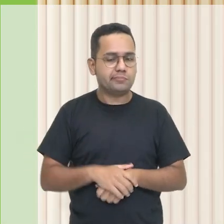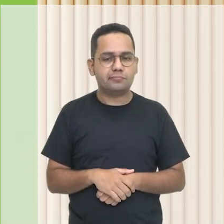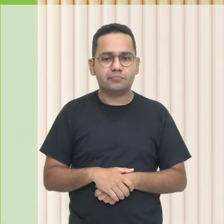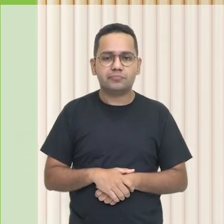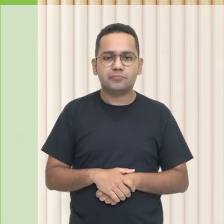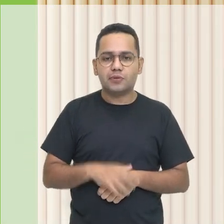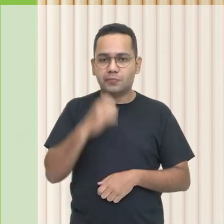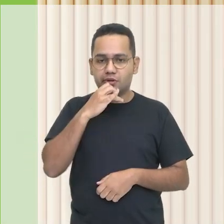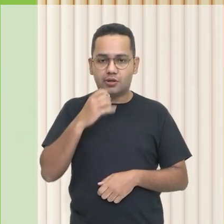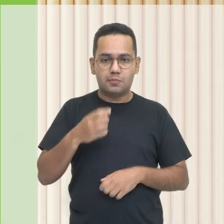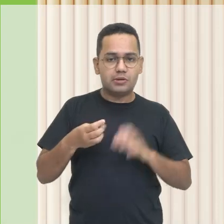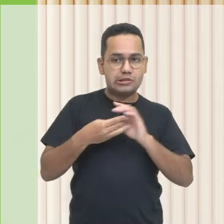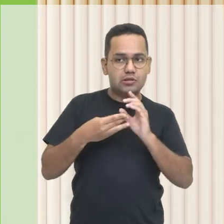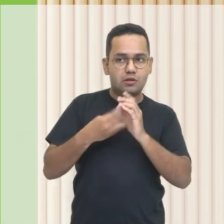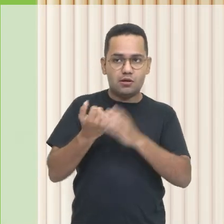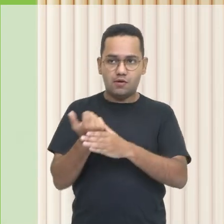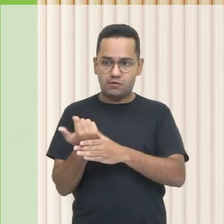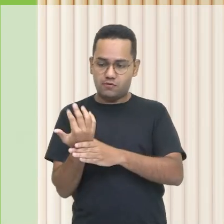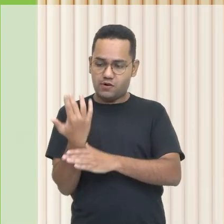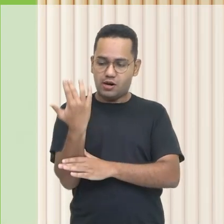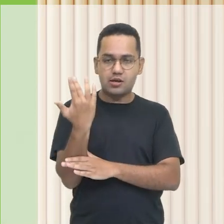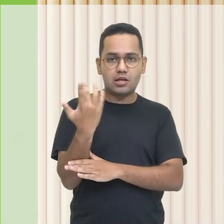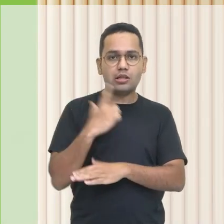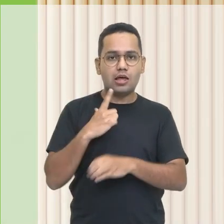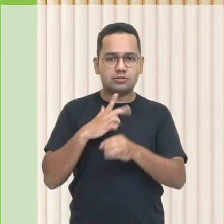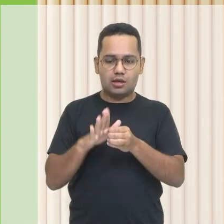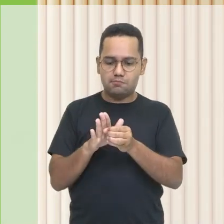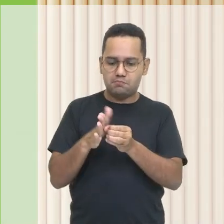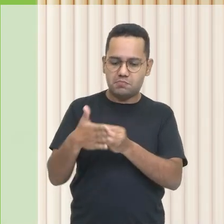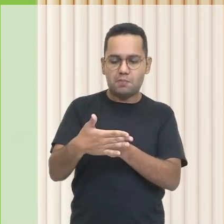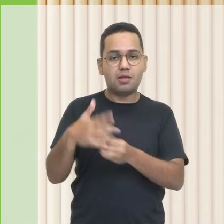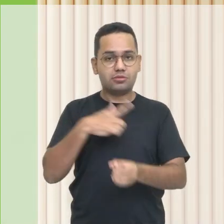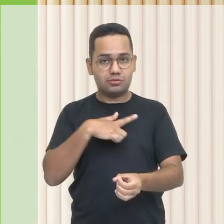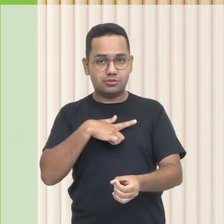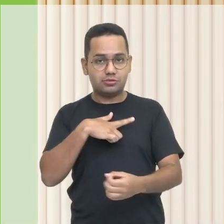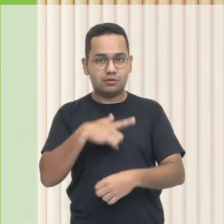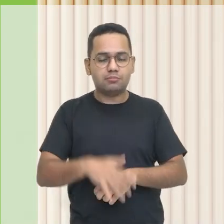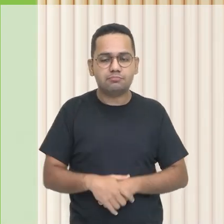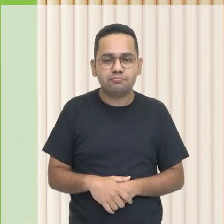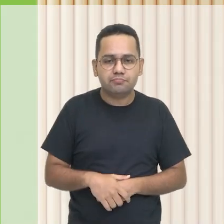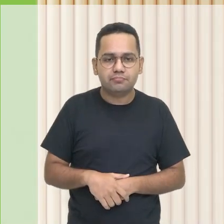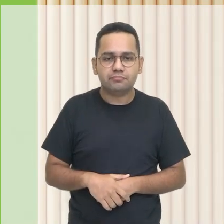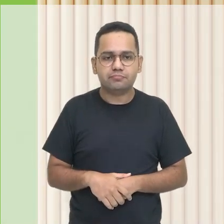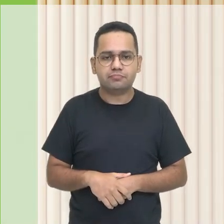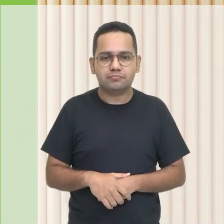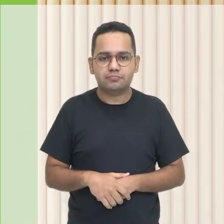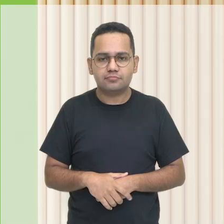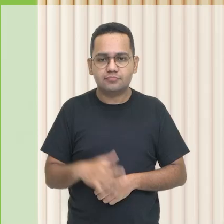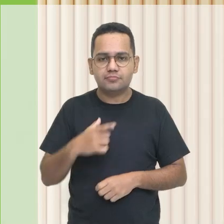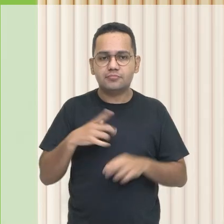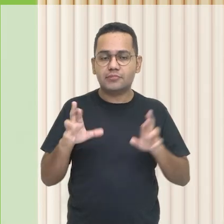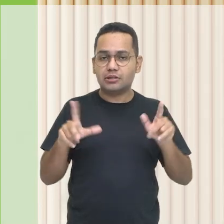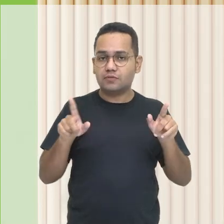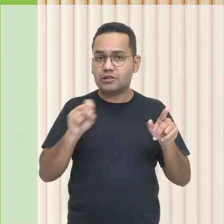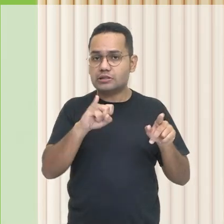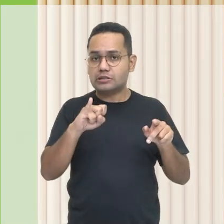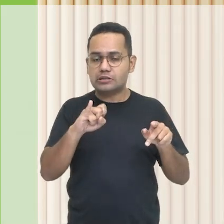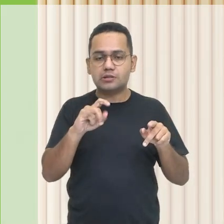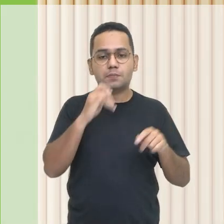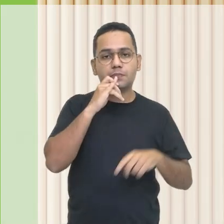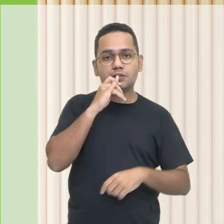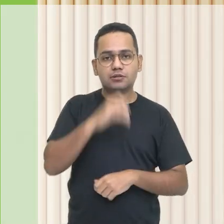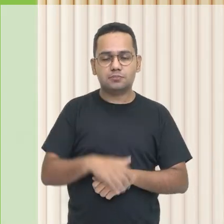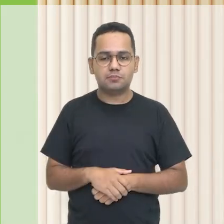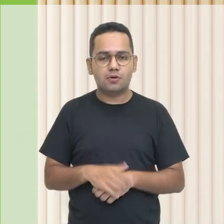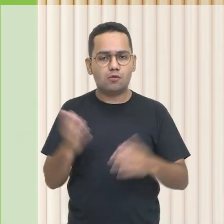ela ter essa estrutura que é a parede celular, ocorrem diferenças, né, quando comparada